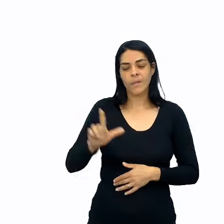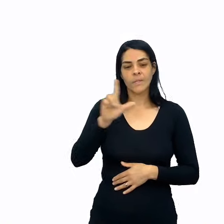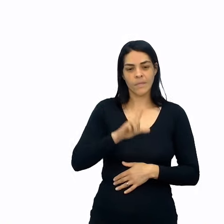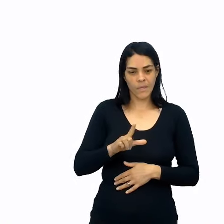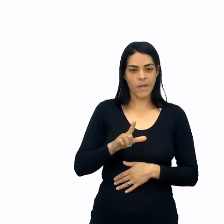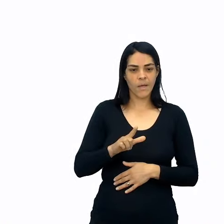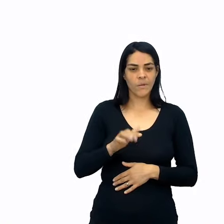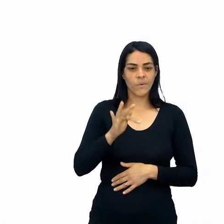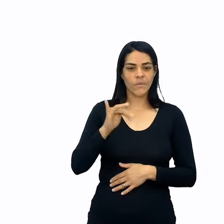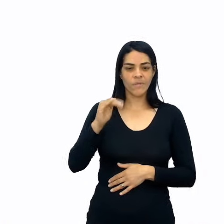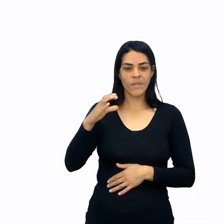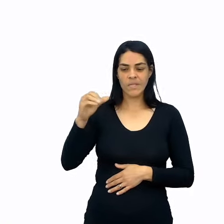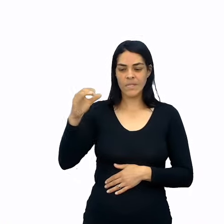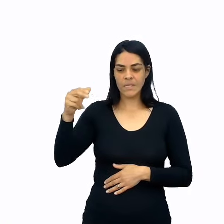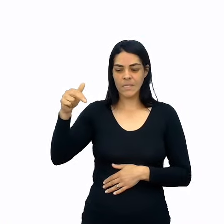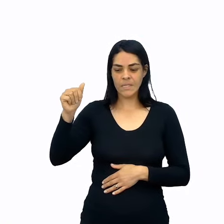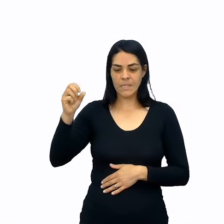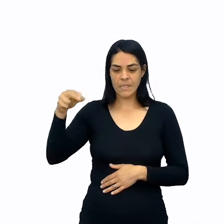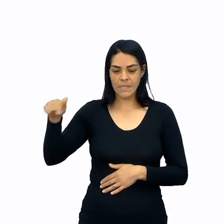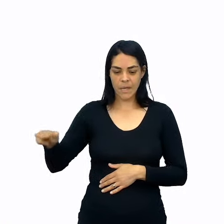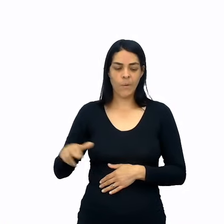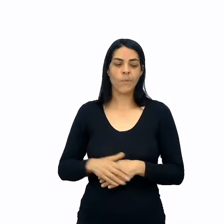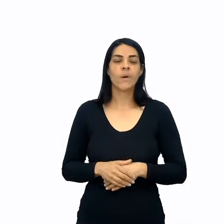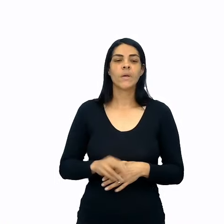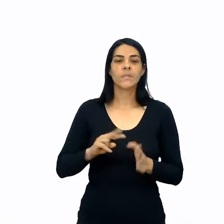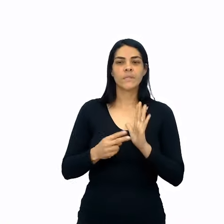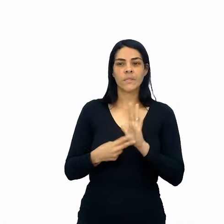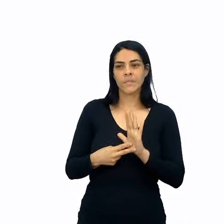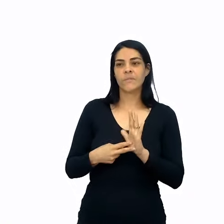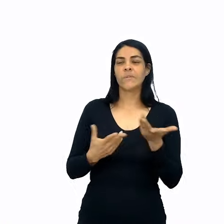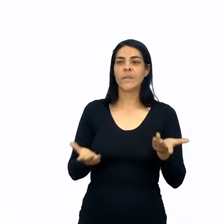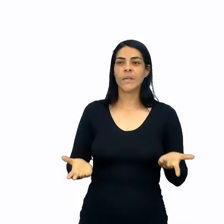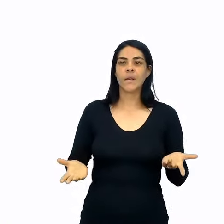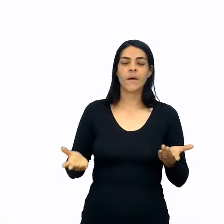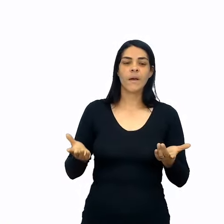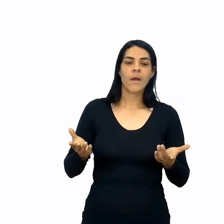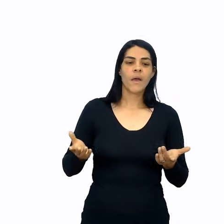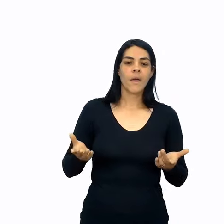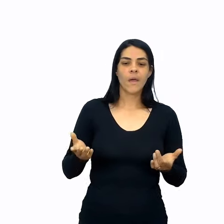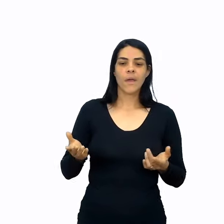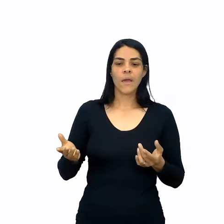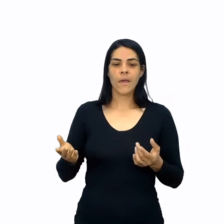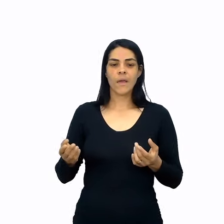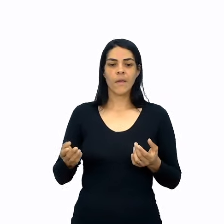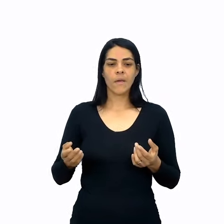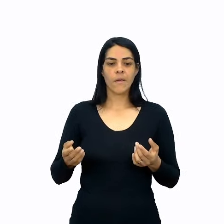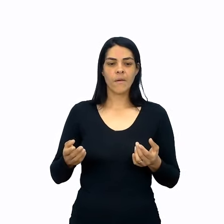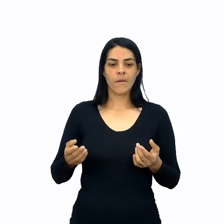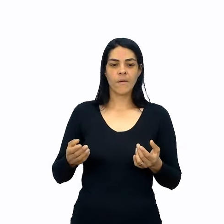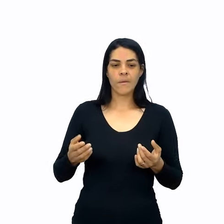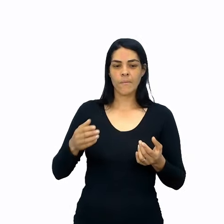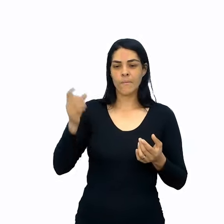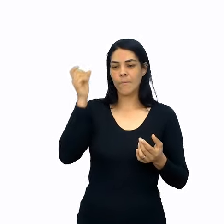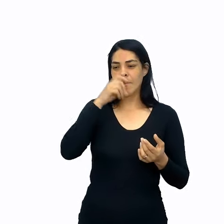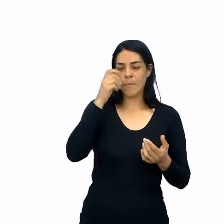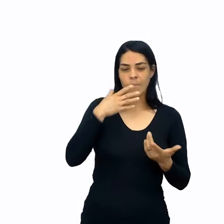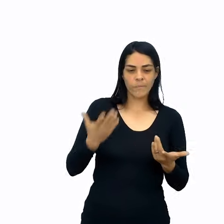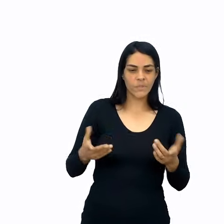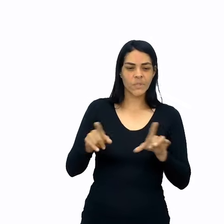Quando se relativa, o texto está relativo à documentação e à memorização das ações humanas,